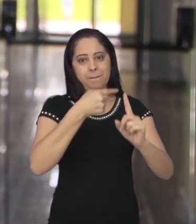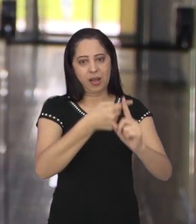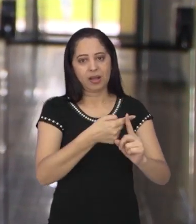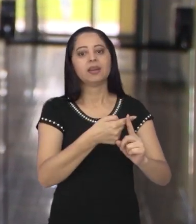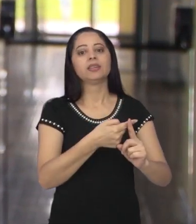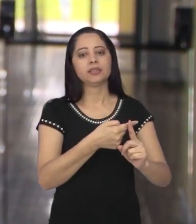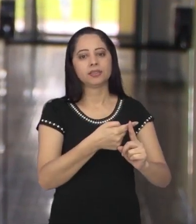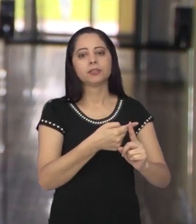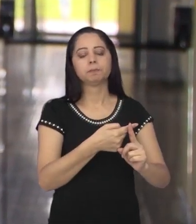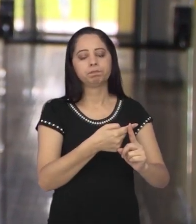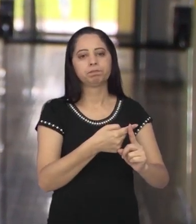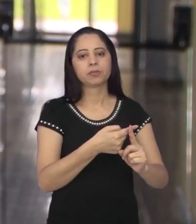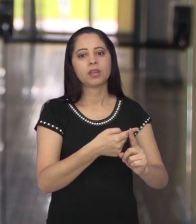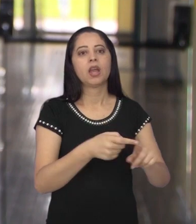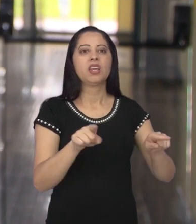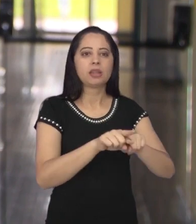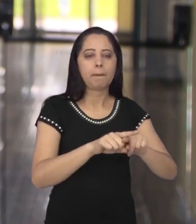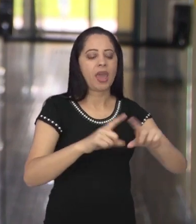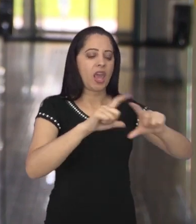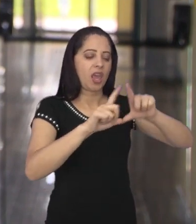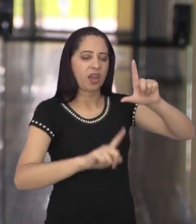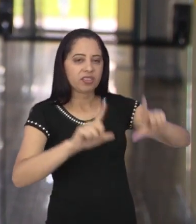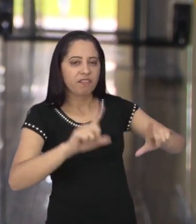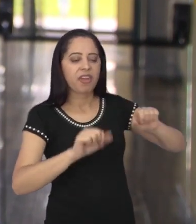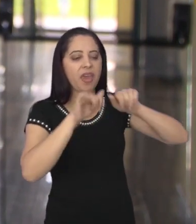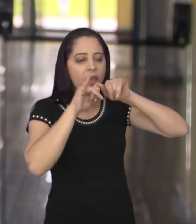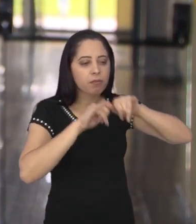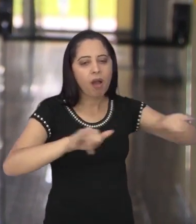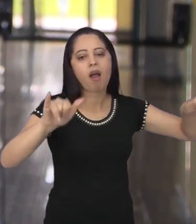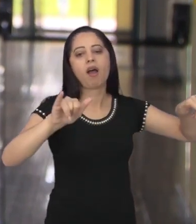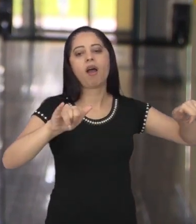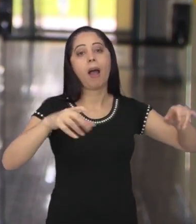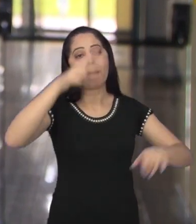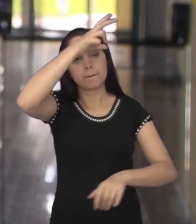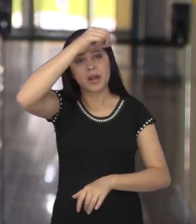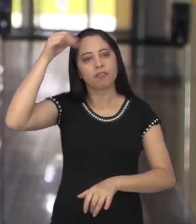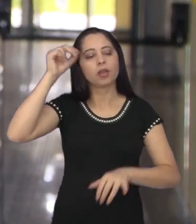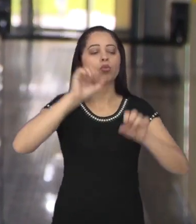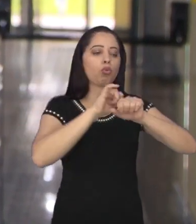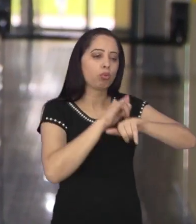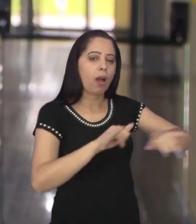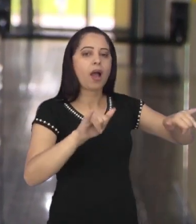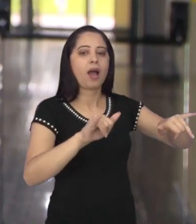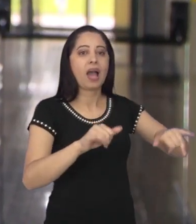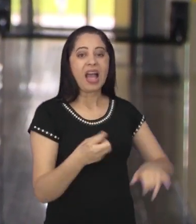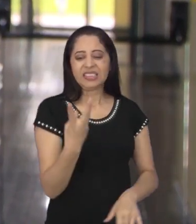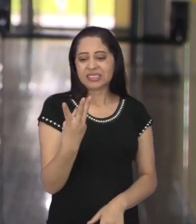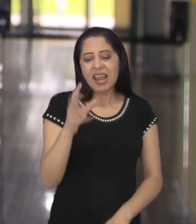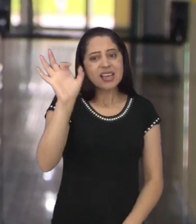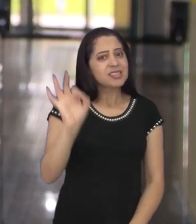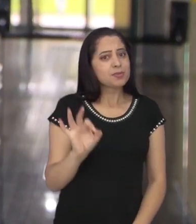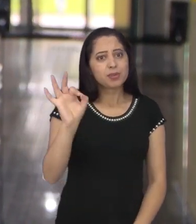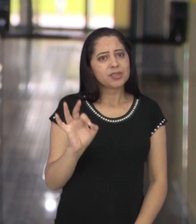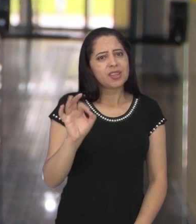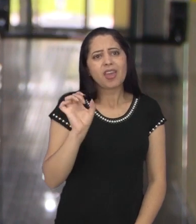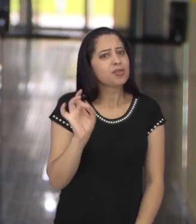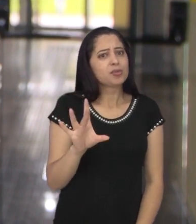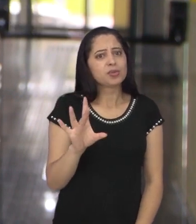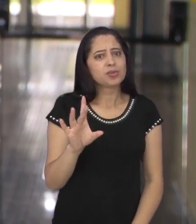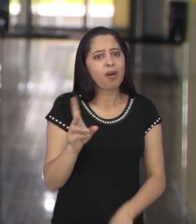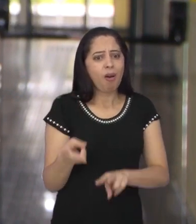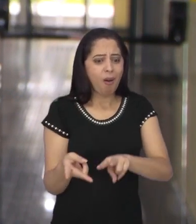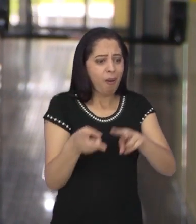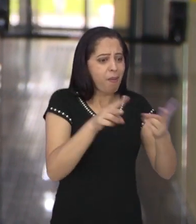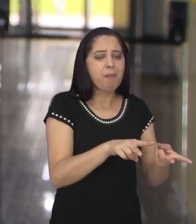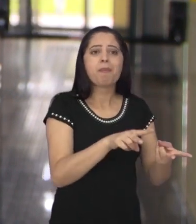do Fundo Social e os mecanismos que tem a TV Câmara, a Prefeitura, enfim, todo mundo. Saber que pode 3% da pessoa